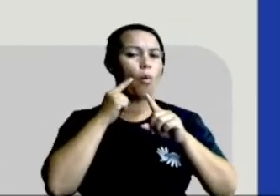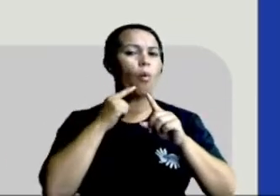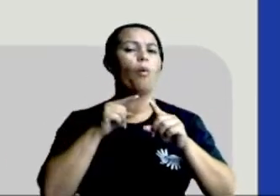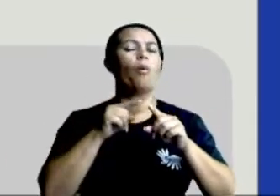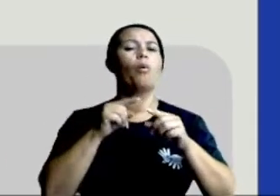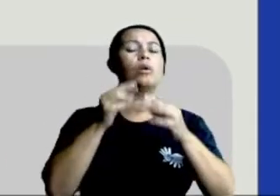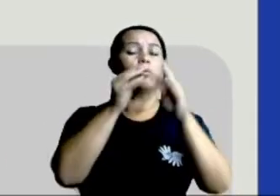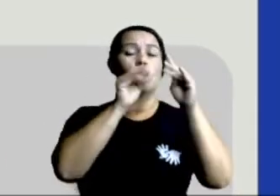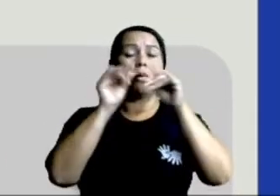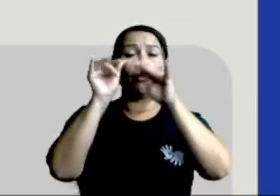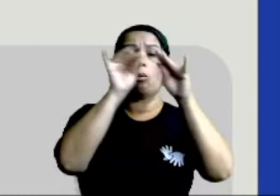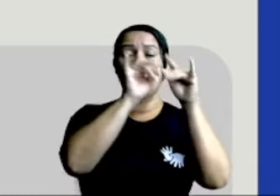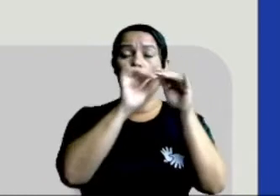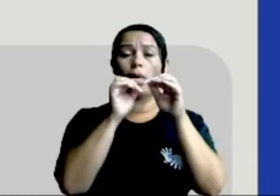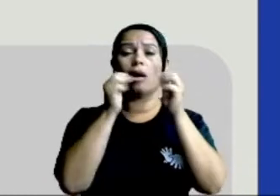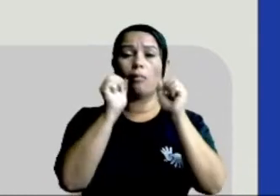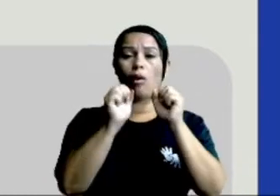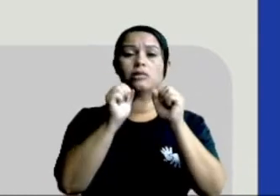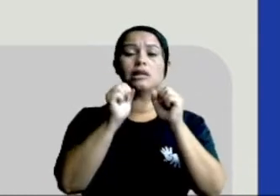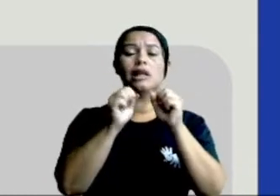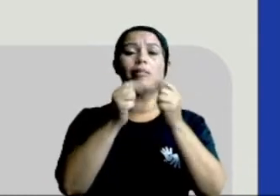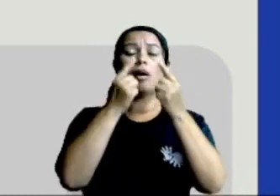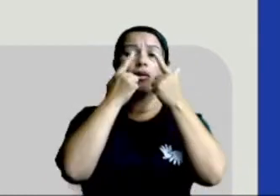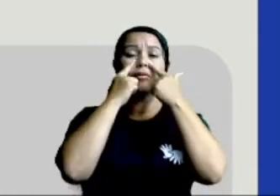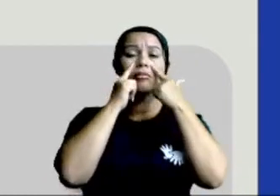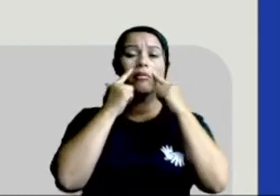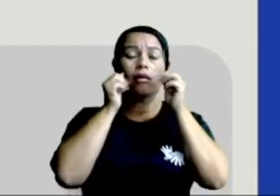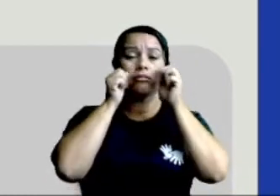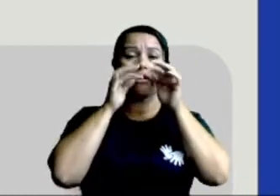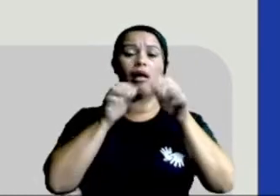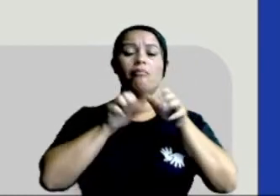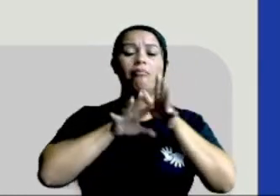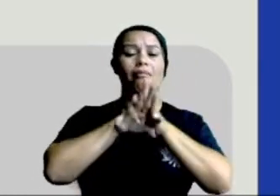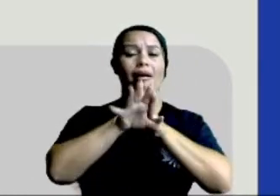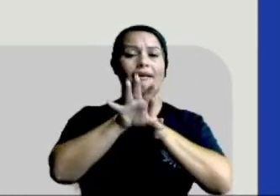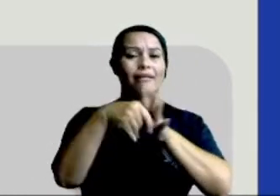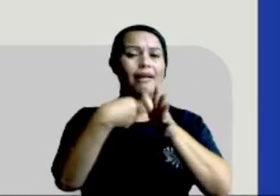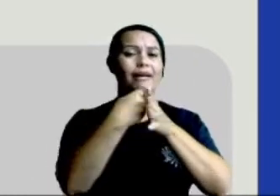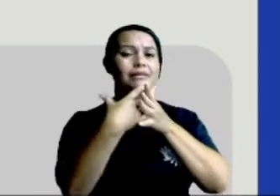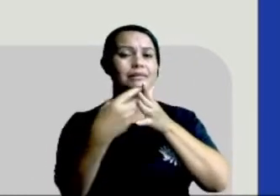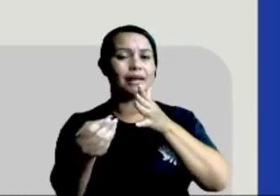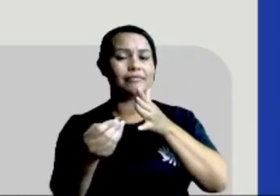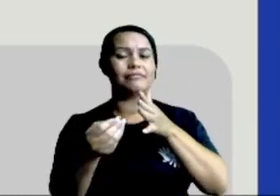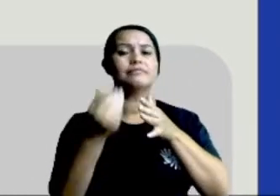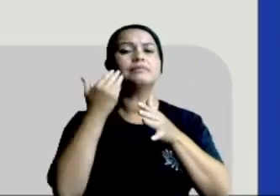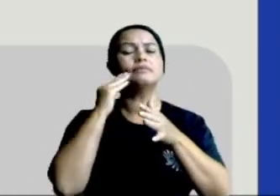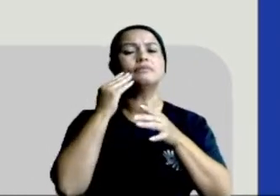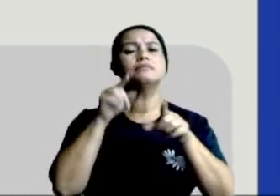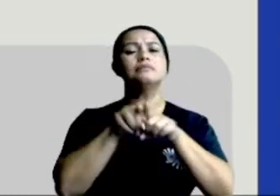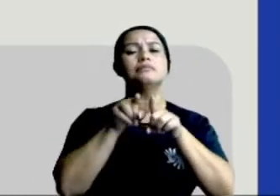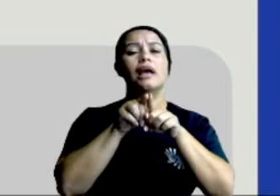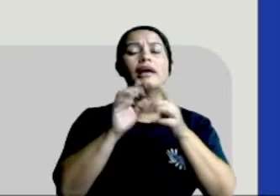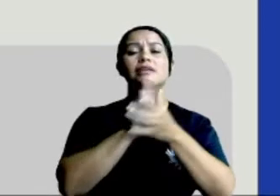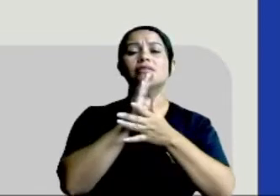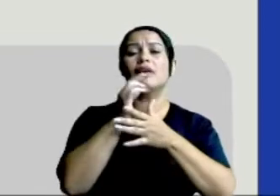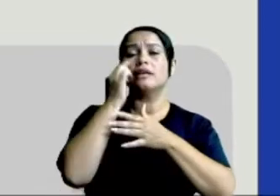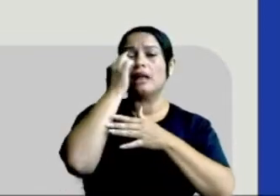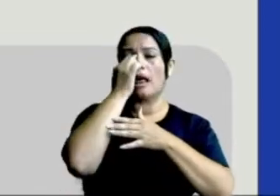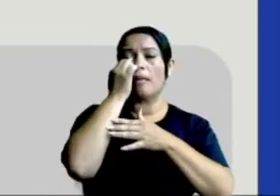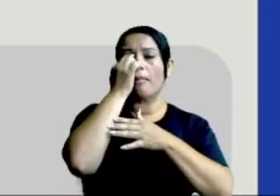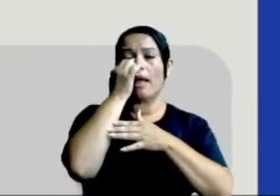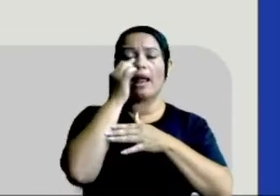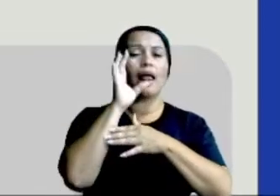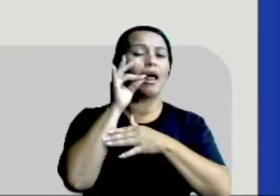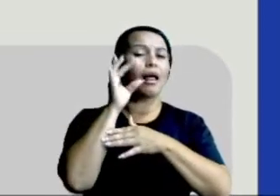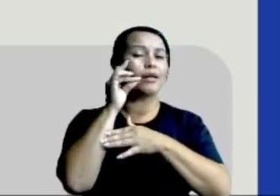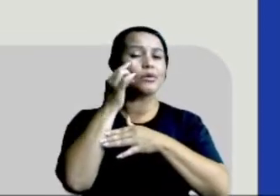essa poeira, esse corpo estranho possa ser eliminado. Essas bactérias possam ser eliminadas, que é o que forma a ramela no canto dos nossos olhos, né?